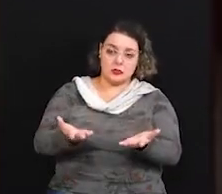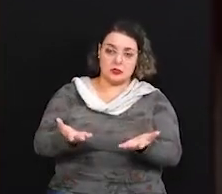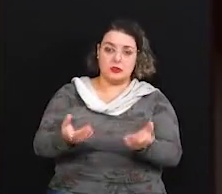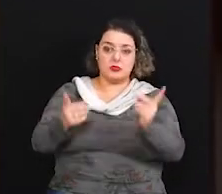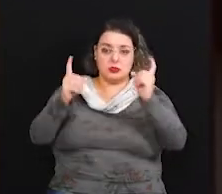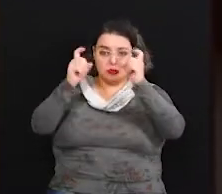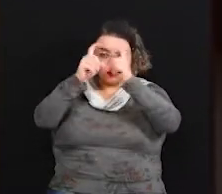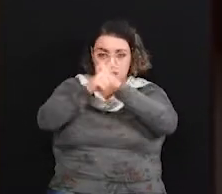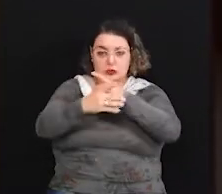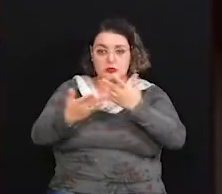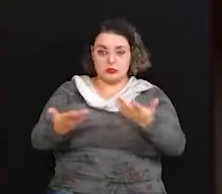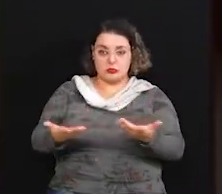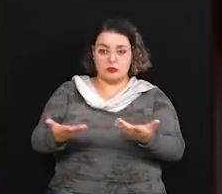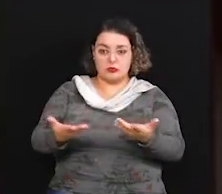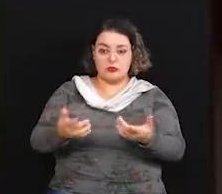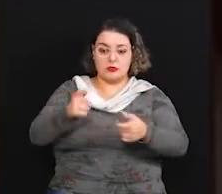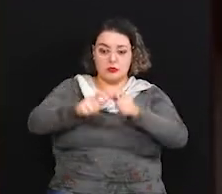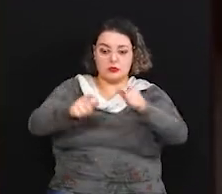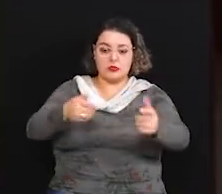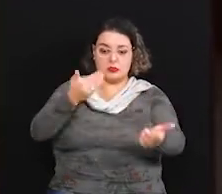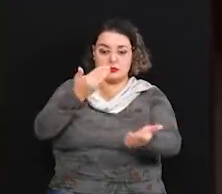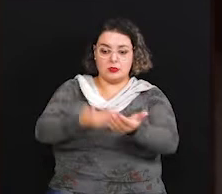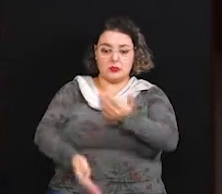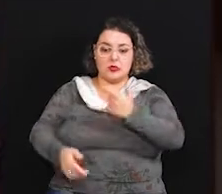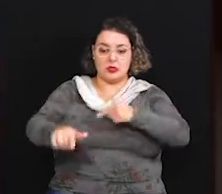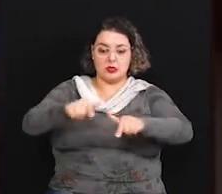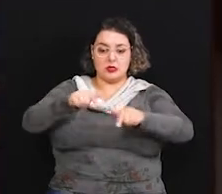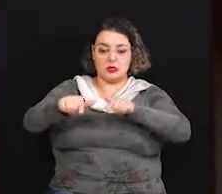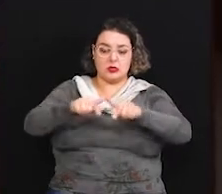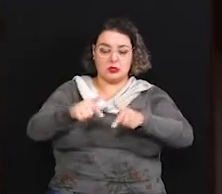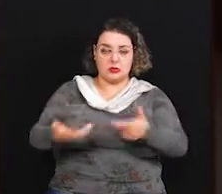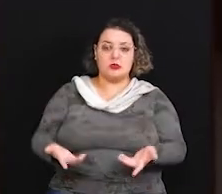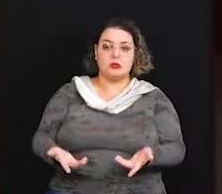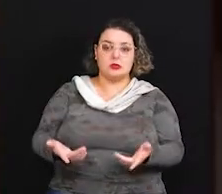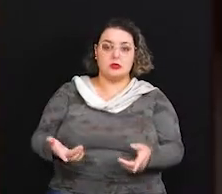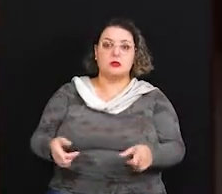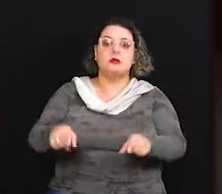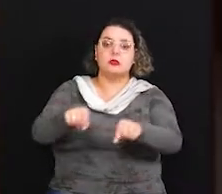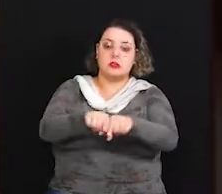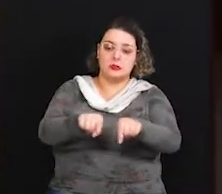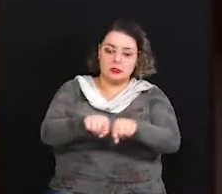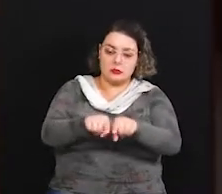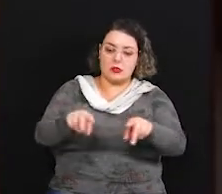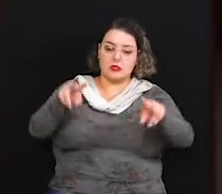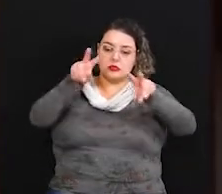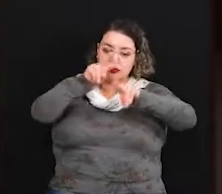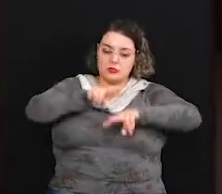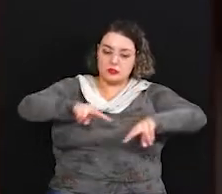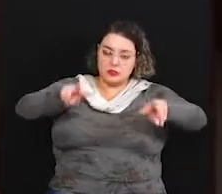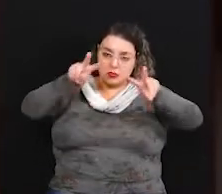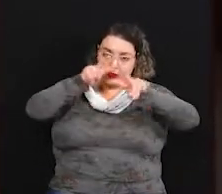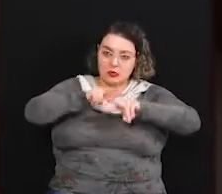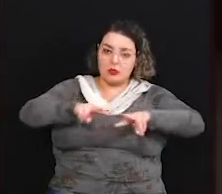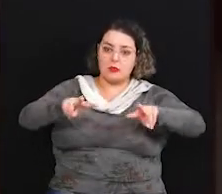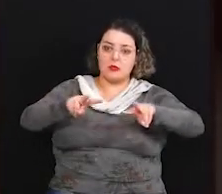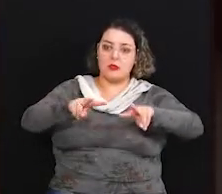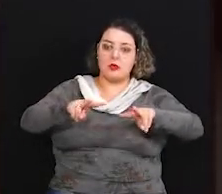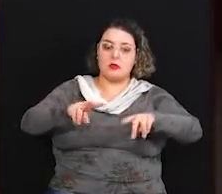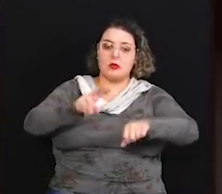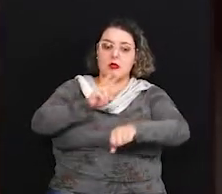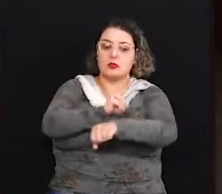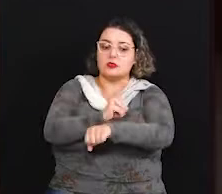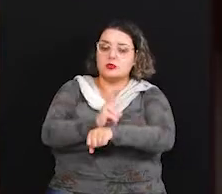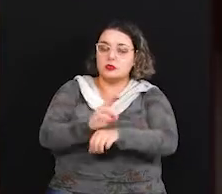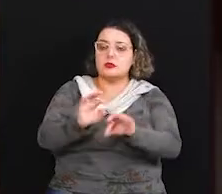muita dificuldade, muita gente perdeu emprego, então nós também tivemos que olhar um pouco para a manutenção